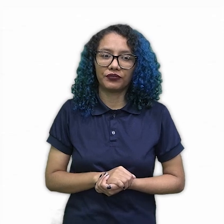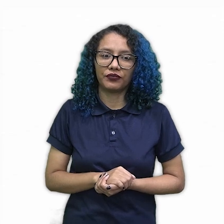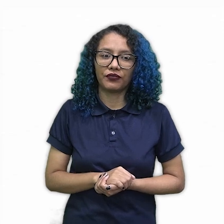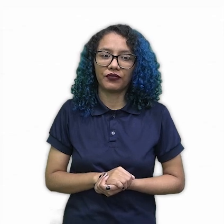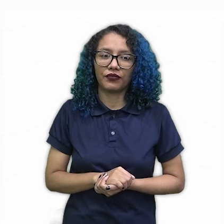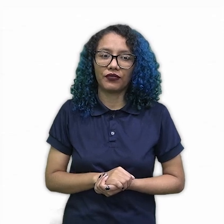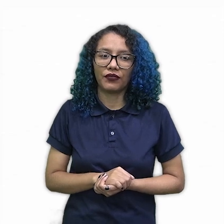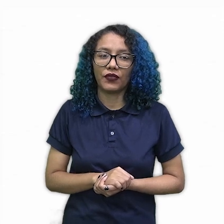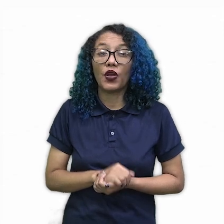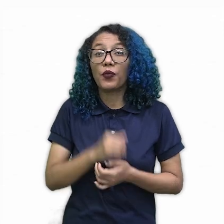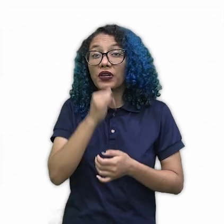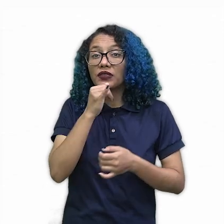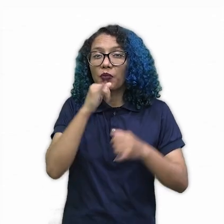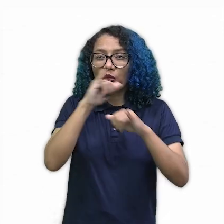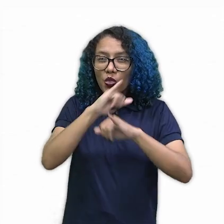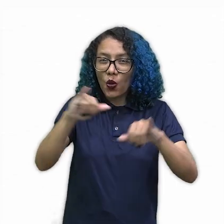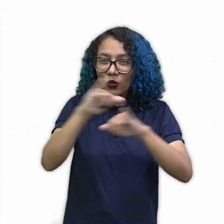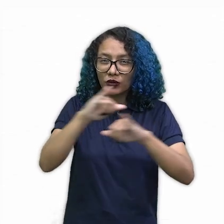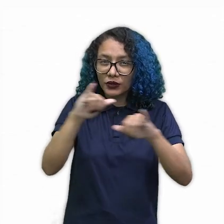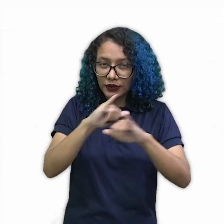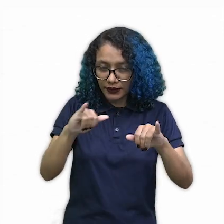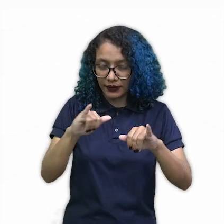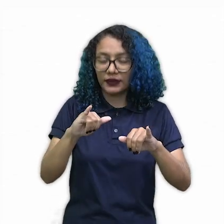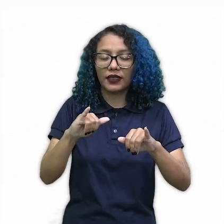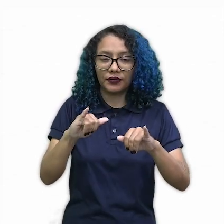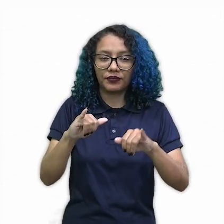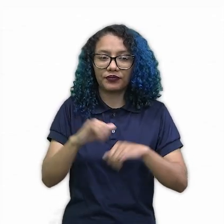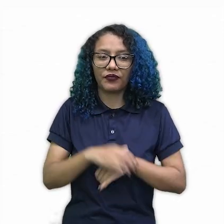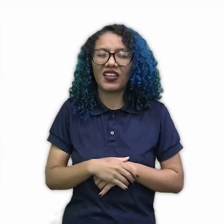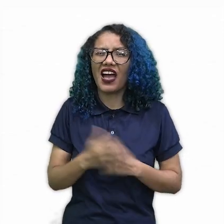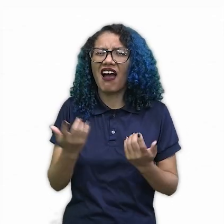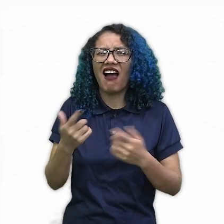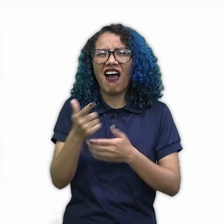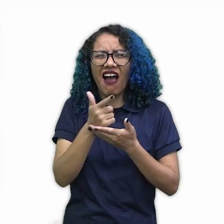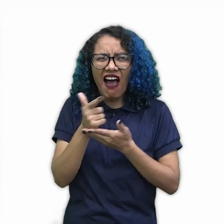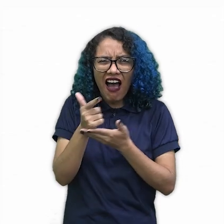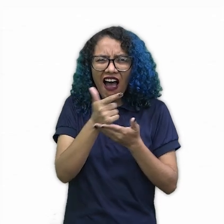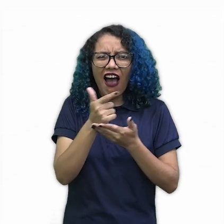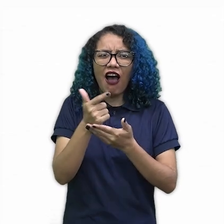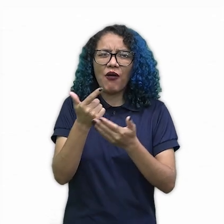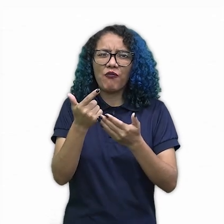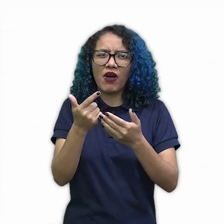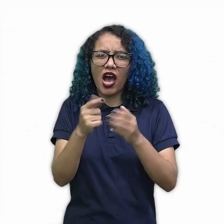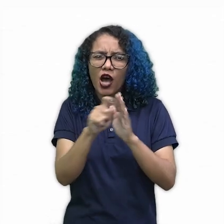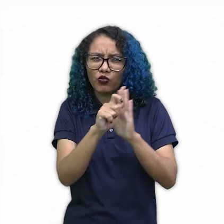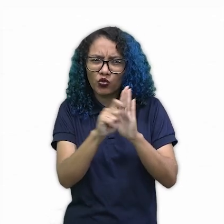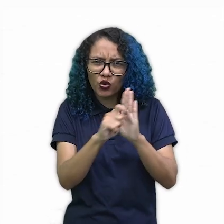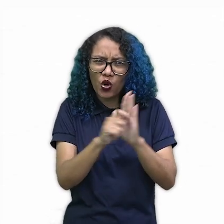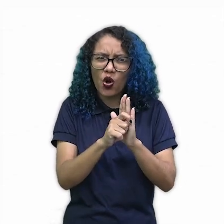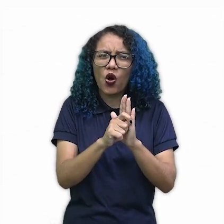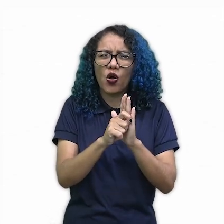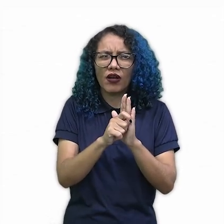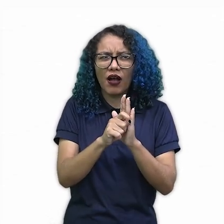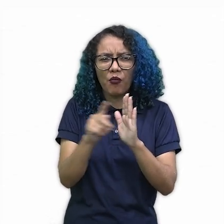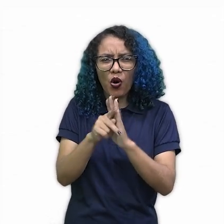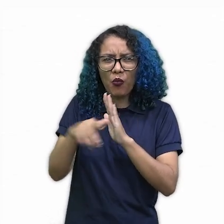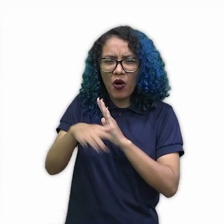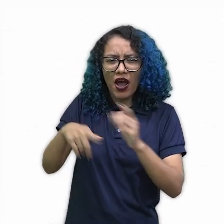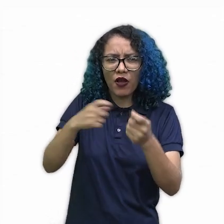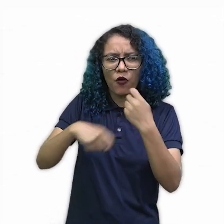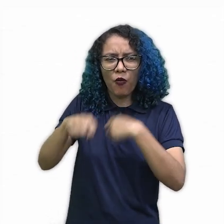apreendido não sei quantas armas, né, ou drogas no mercado negro.